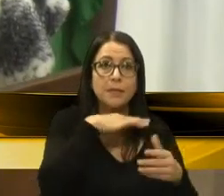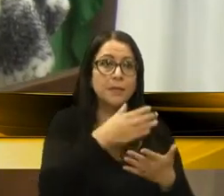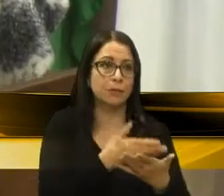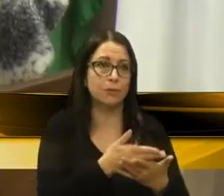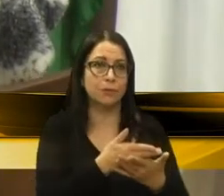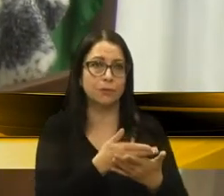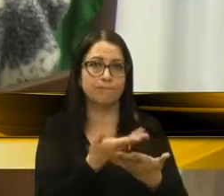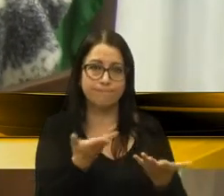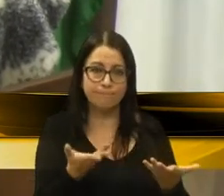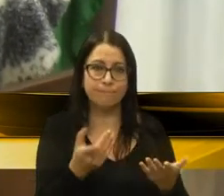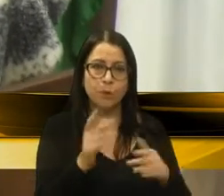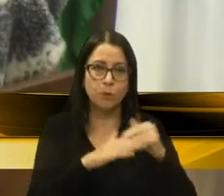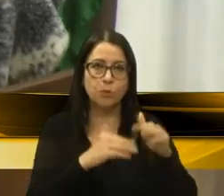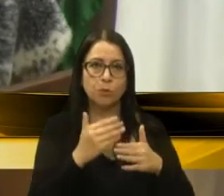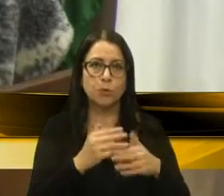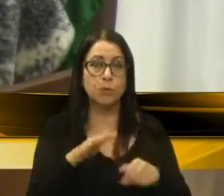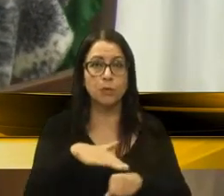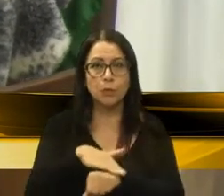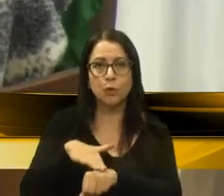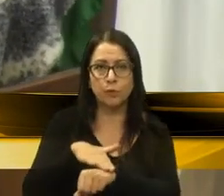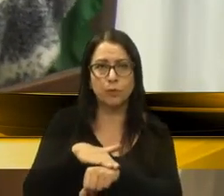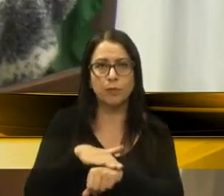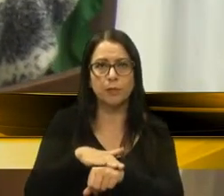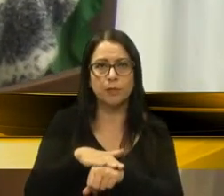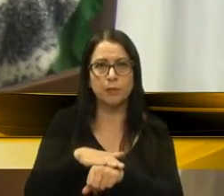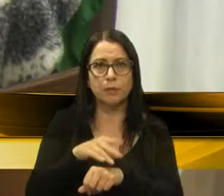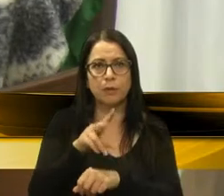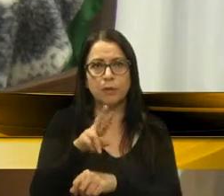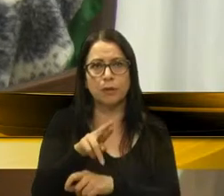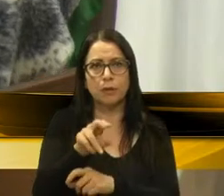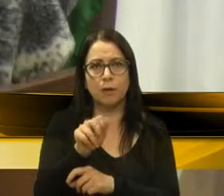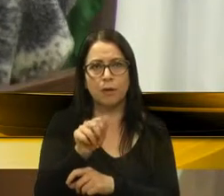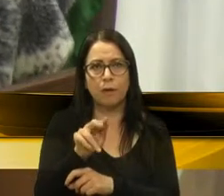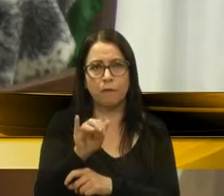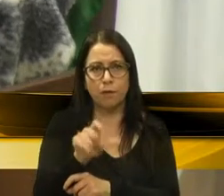disposição. E aí, conversando com o Rafael Orozco, da